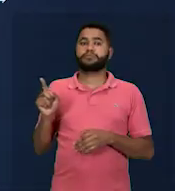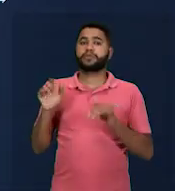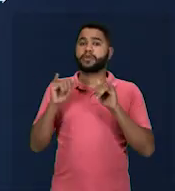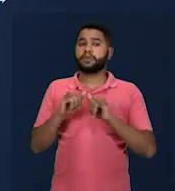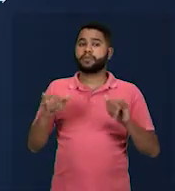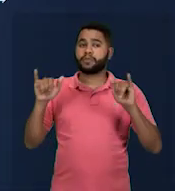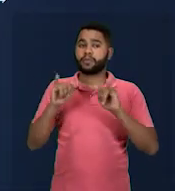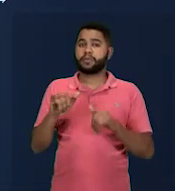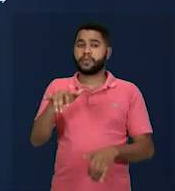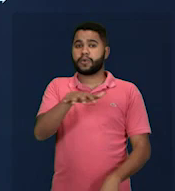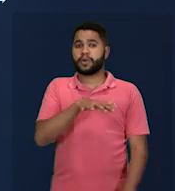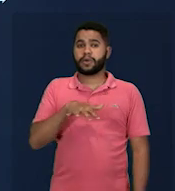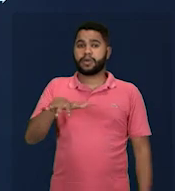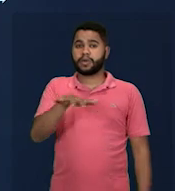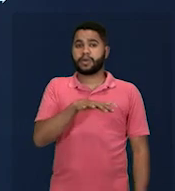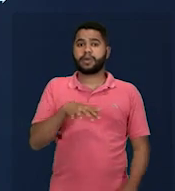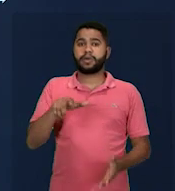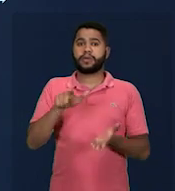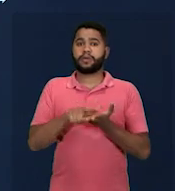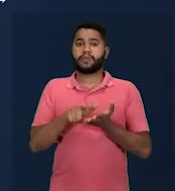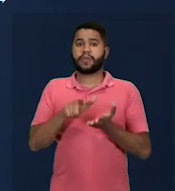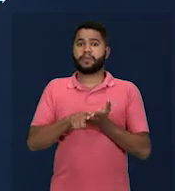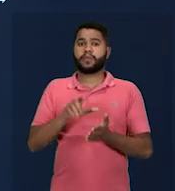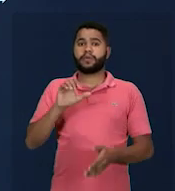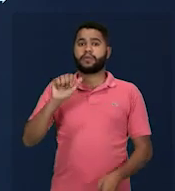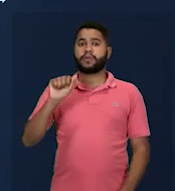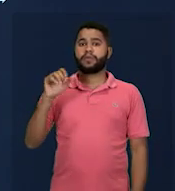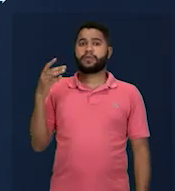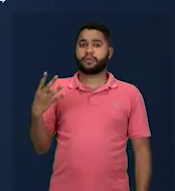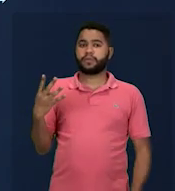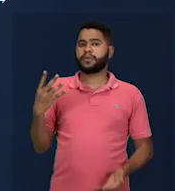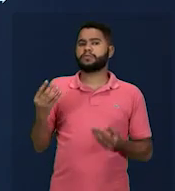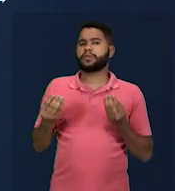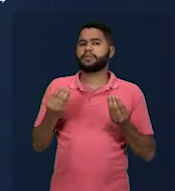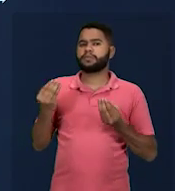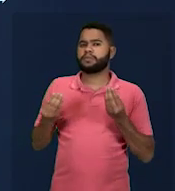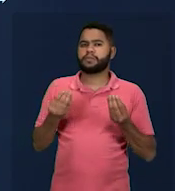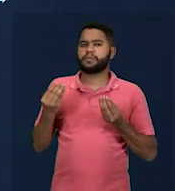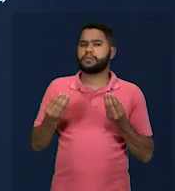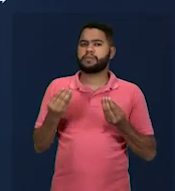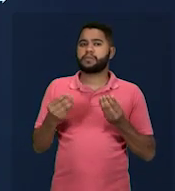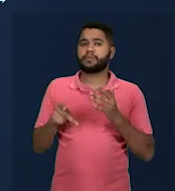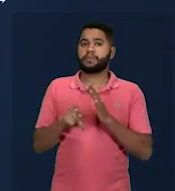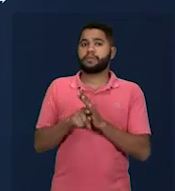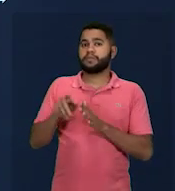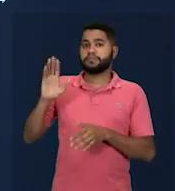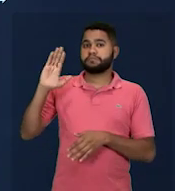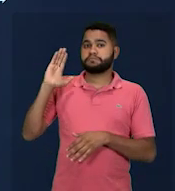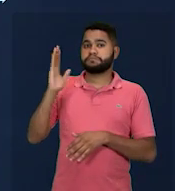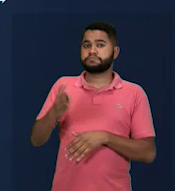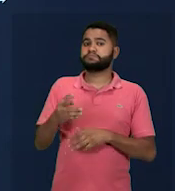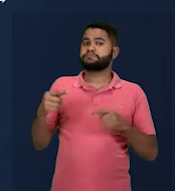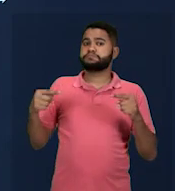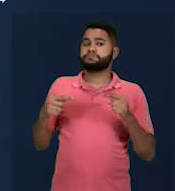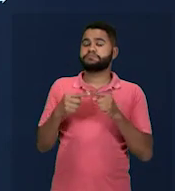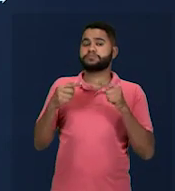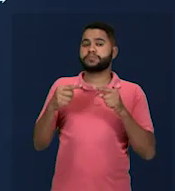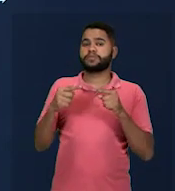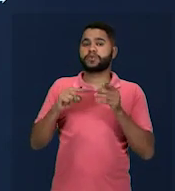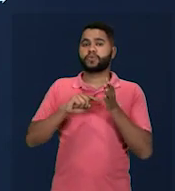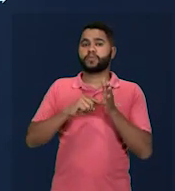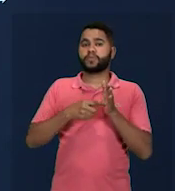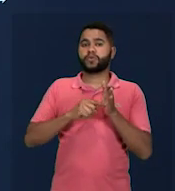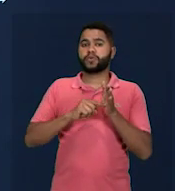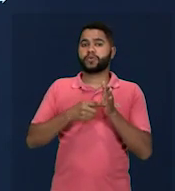que é a área lá da folha de papel A4. E como se faz isso? Como são grandezas diretamente proporcionais, nós vamos